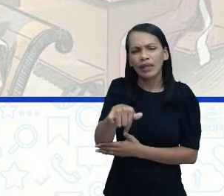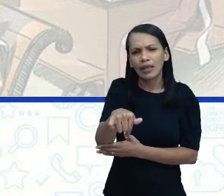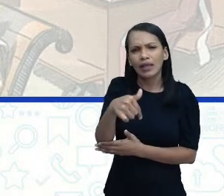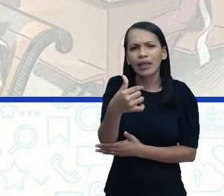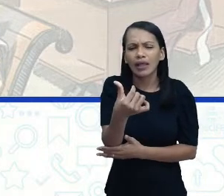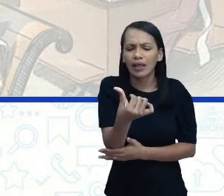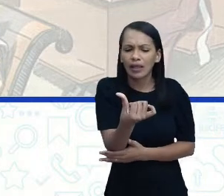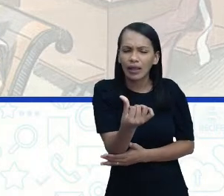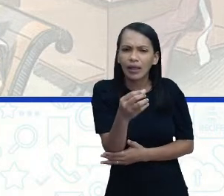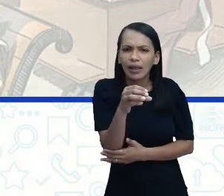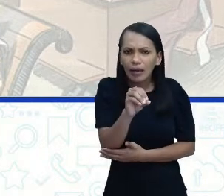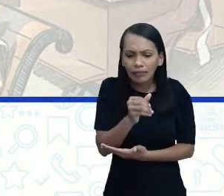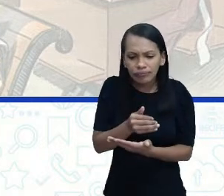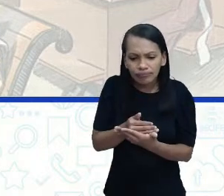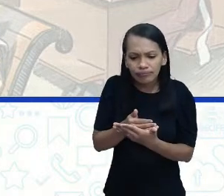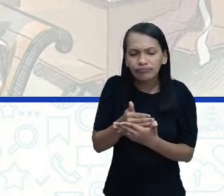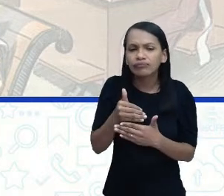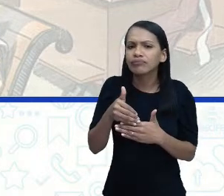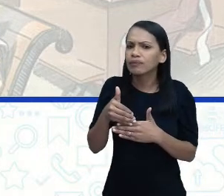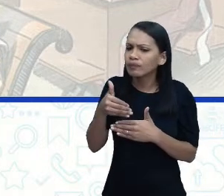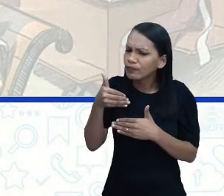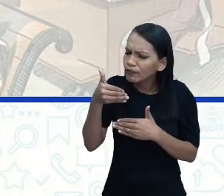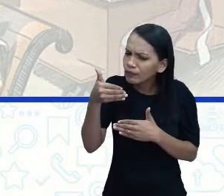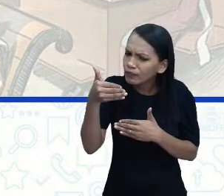vai se estender até, né,